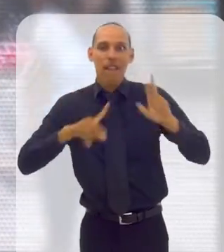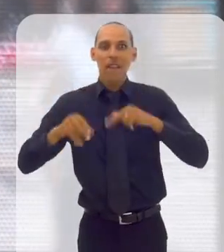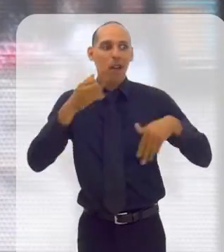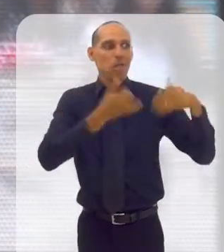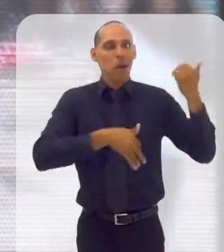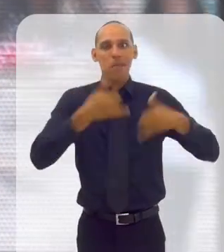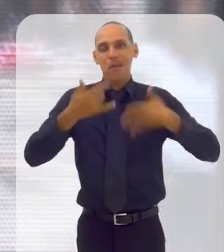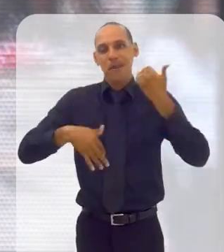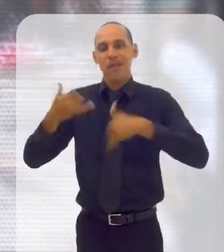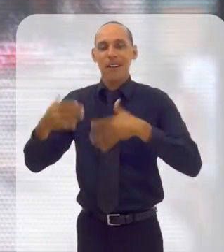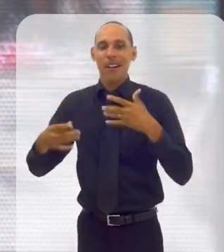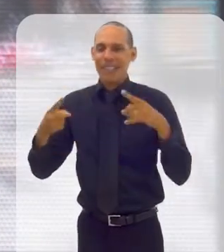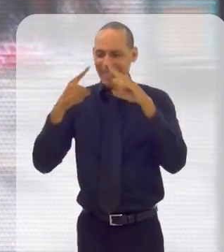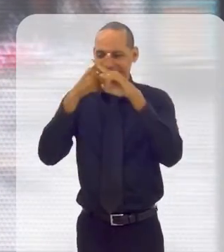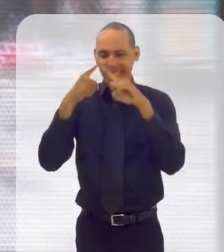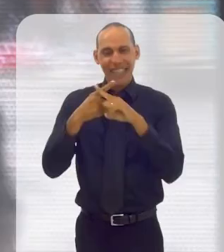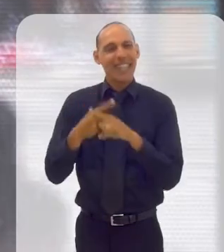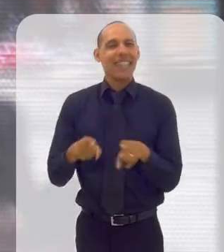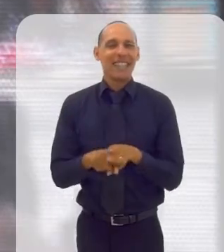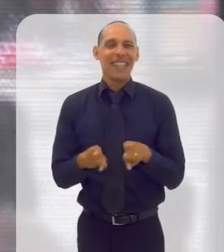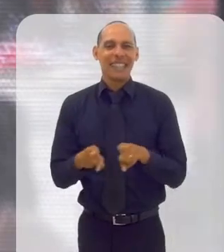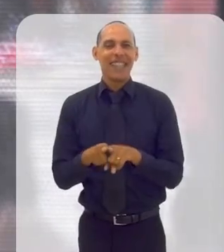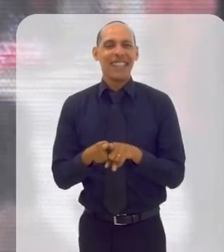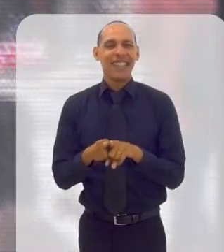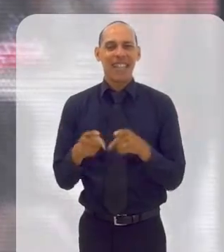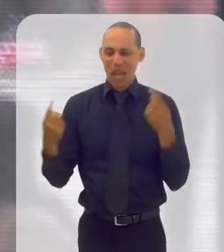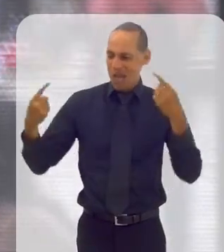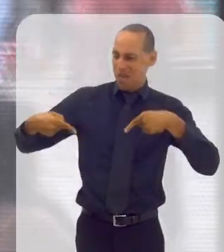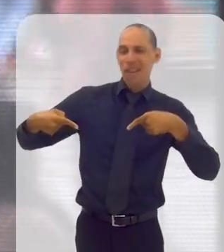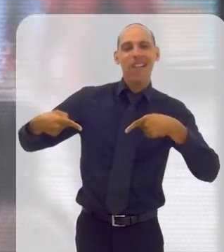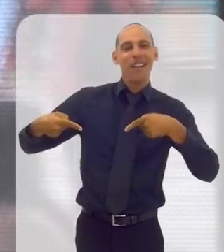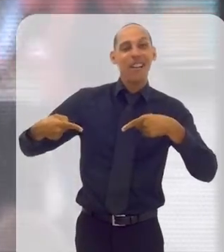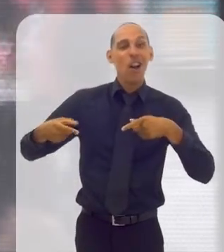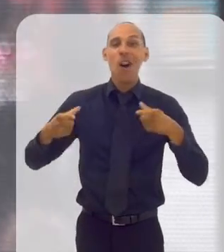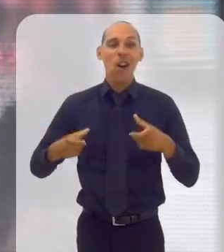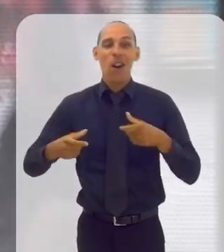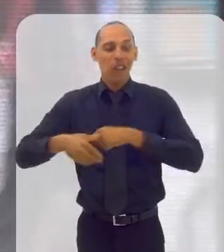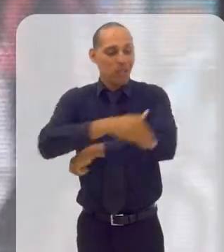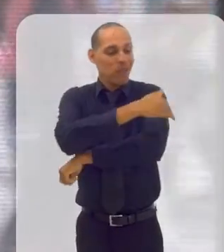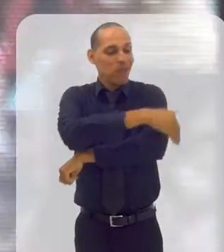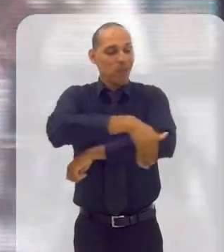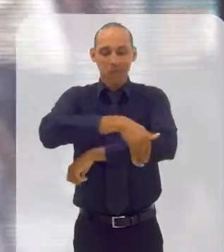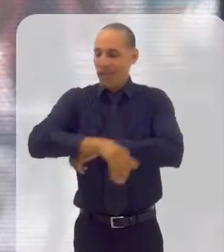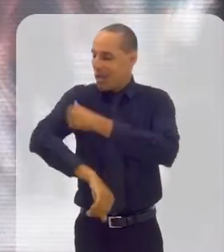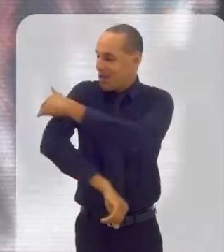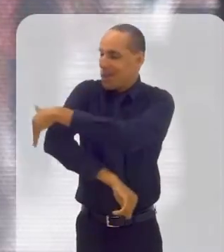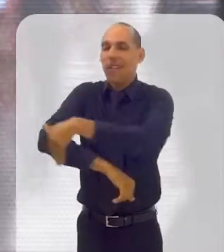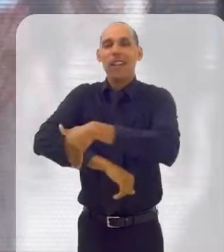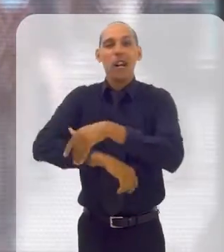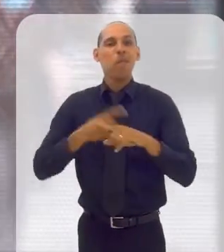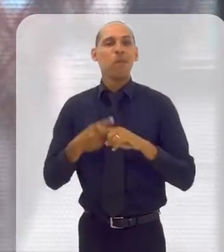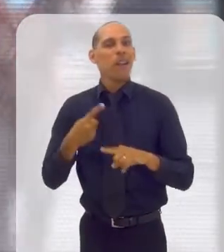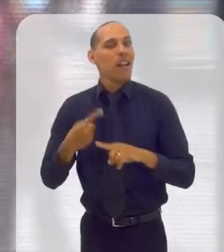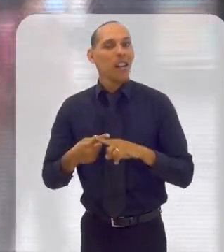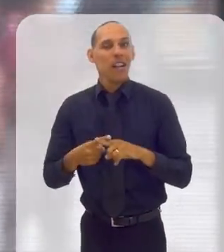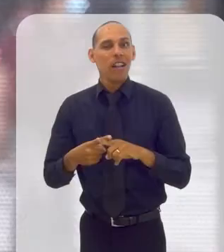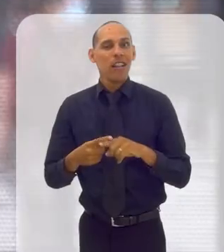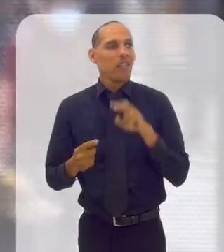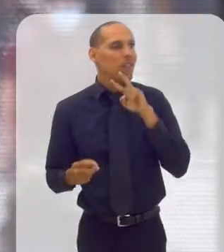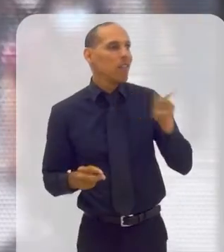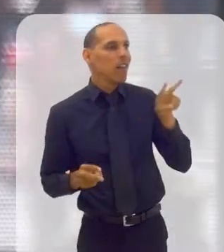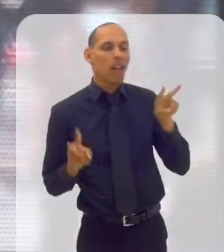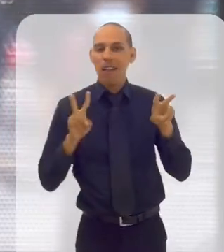histórias diferentes e histórias contraditórias e até antagônicas nas suas esquinas, porque a gente vai